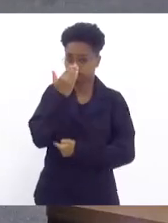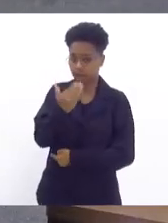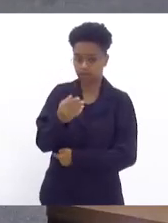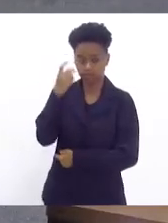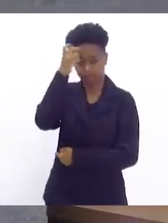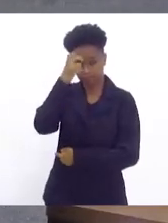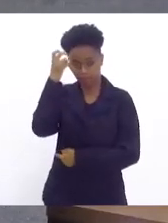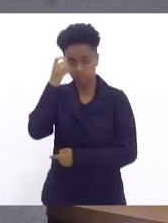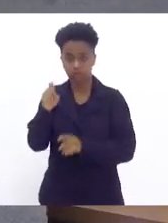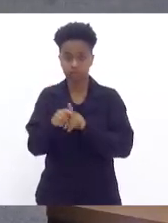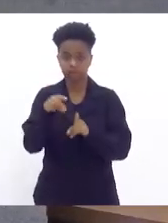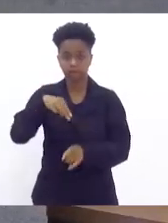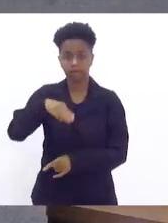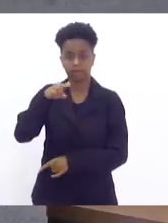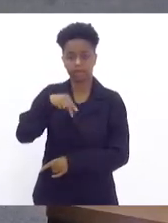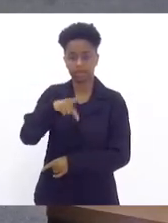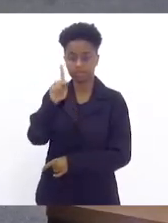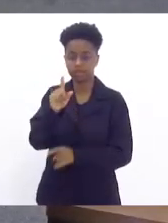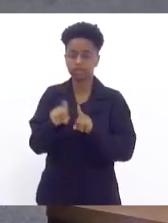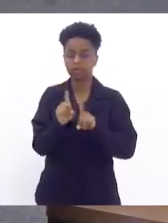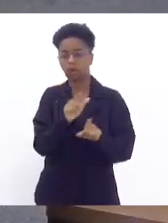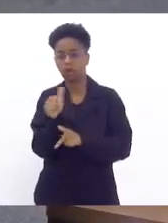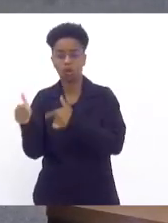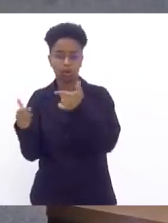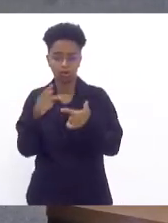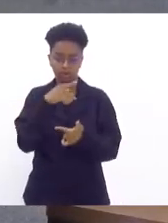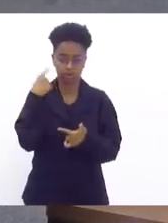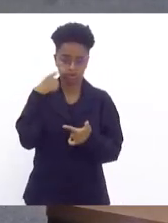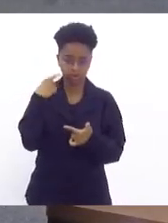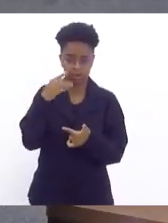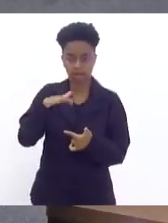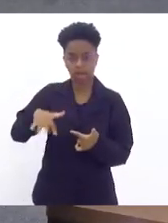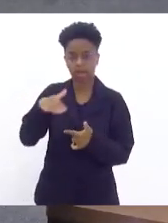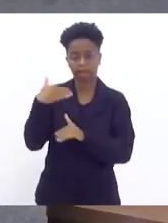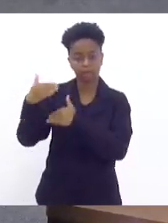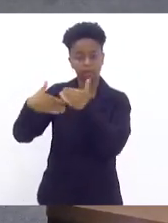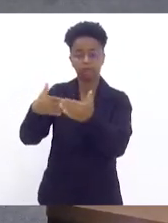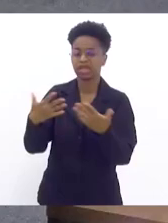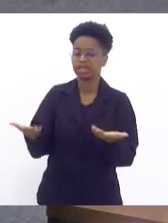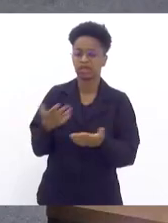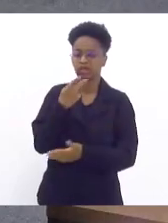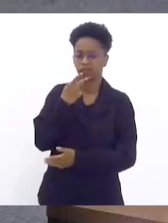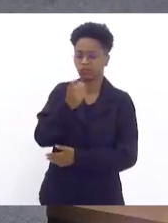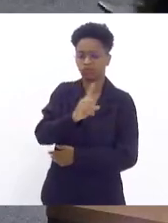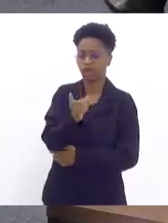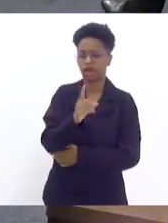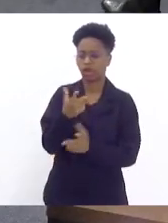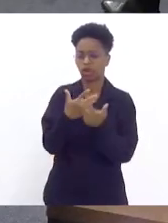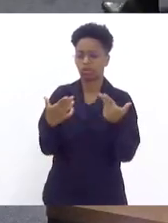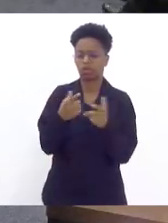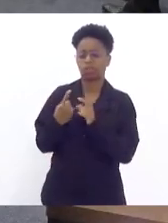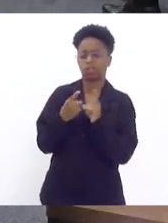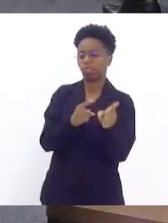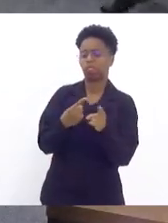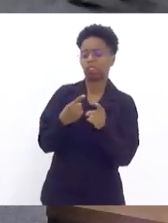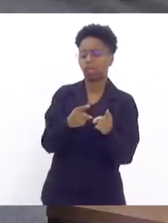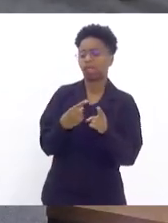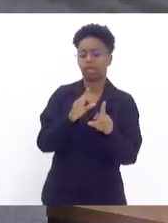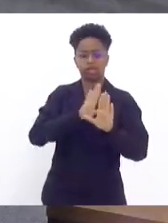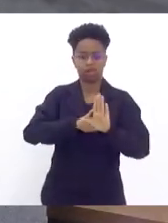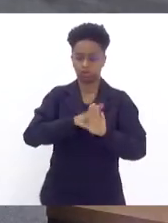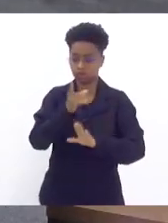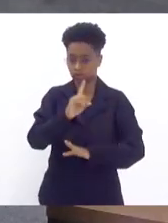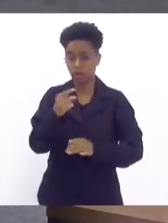mink e deputado Luís Paulo e outros deputados da corrente Progressista Então não venha com essa história de perseguição ideológica que